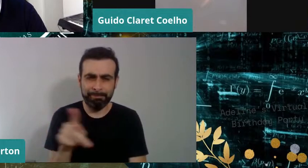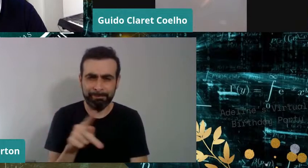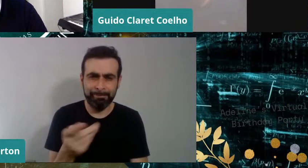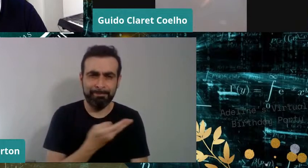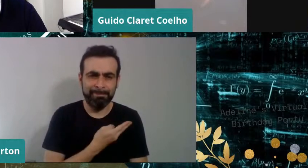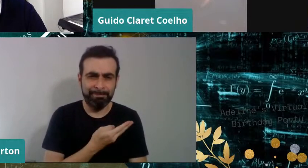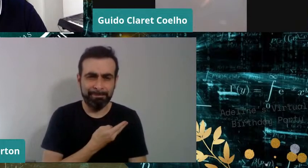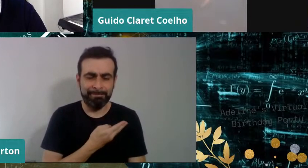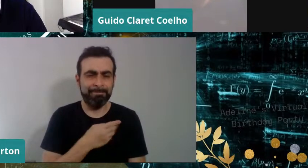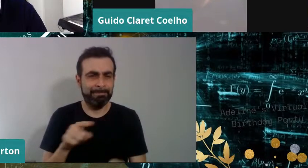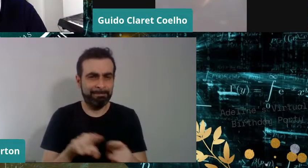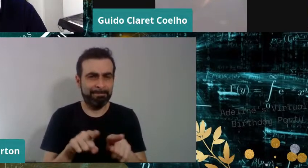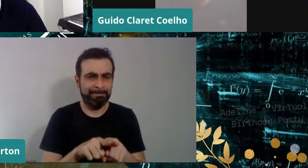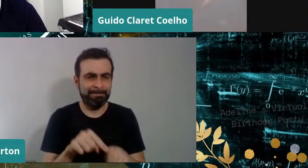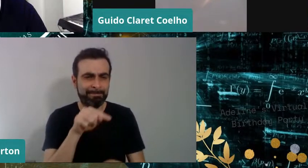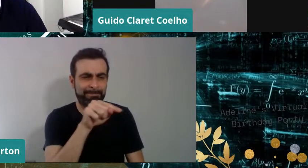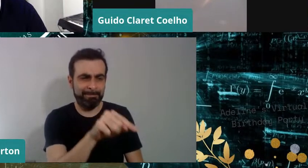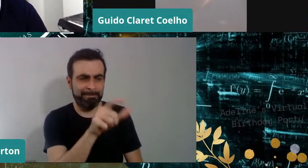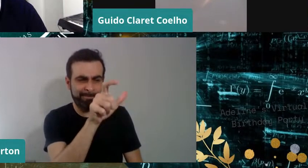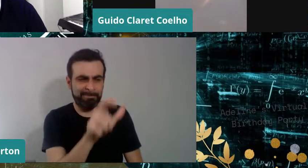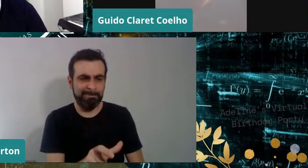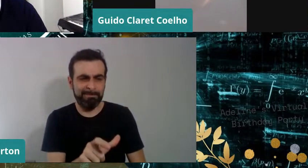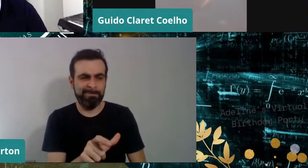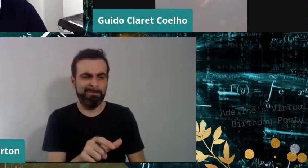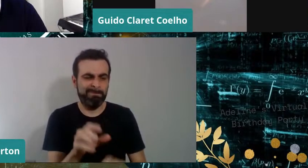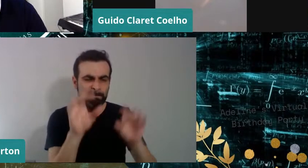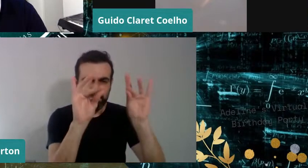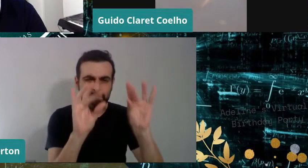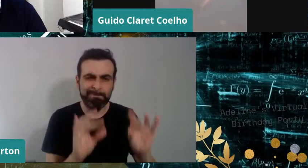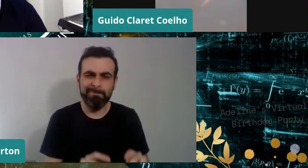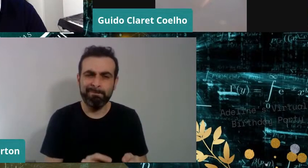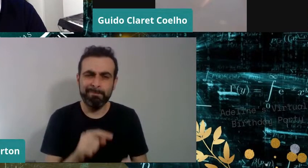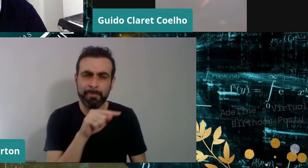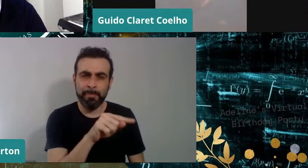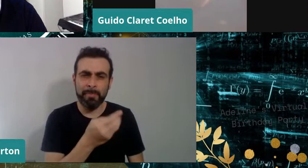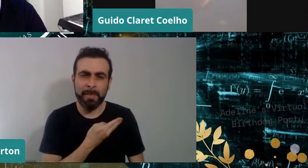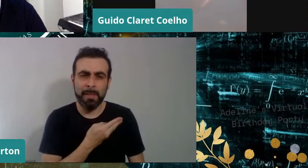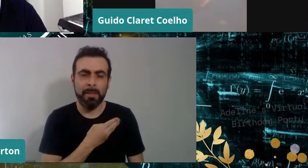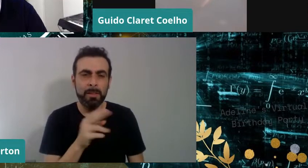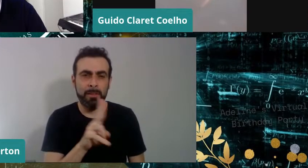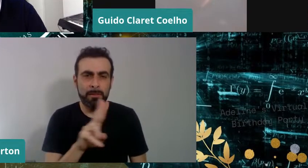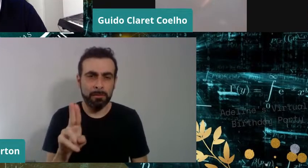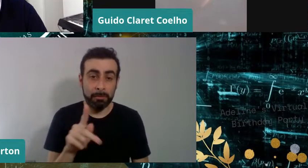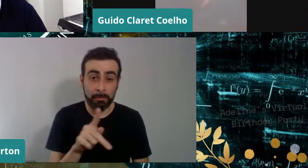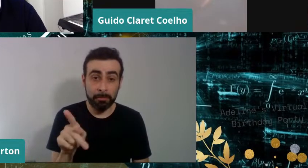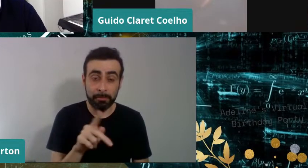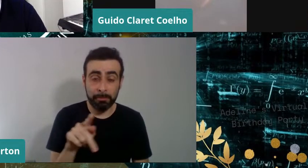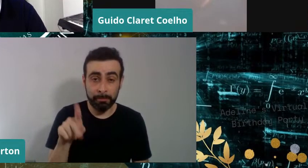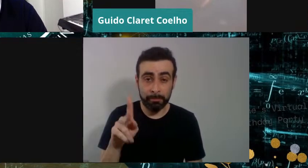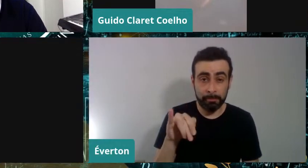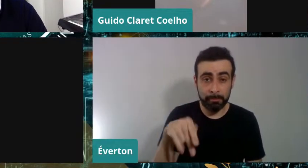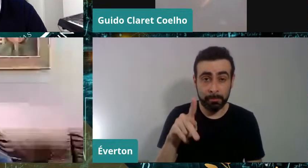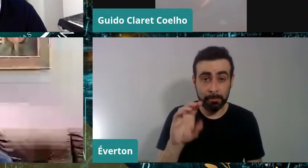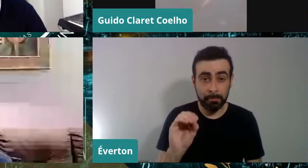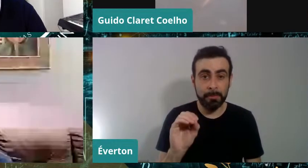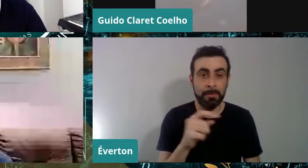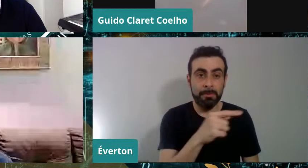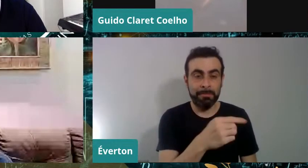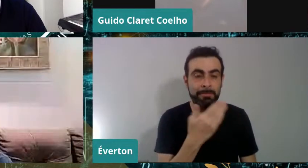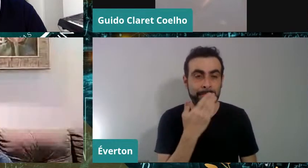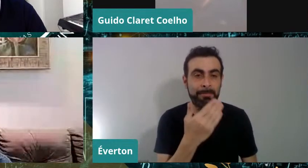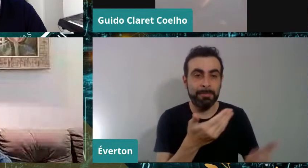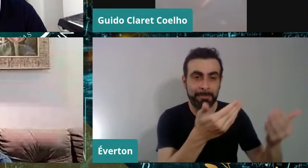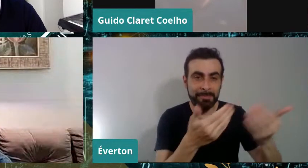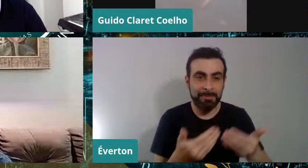pessoa ímpar, que é o meu amigo professor Kiko. Por favor, Kiko, venha comigo